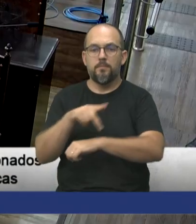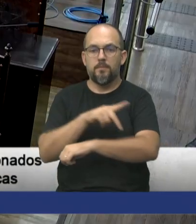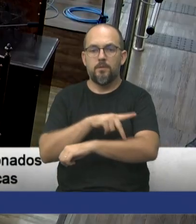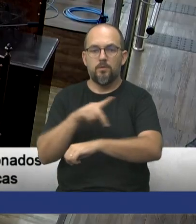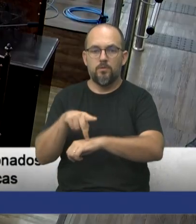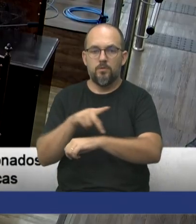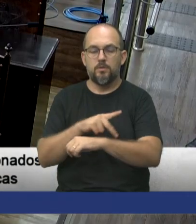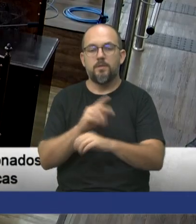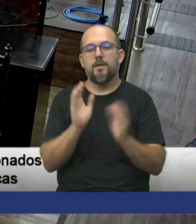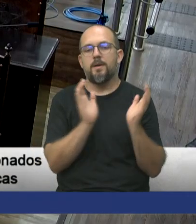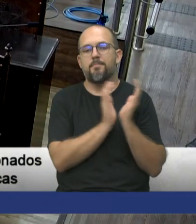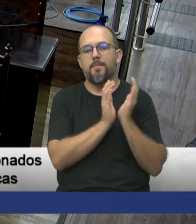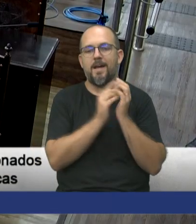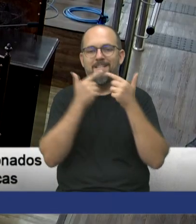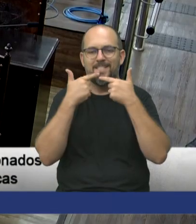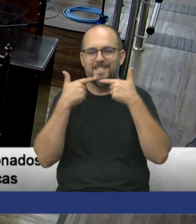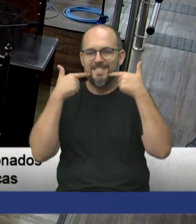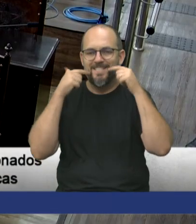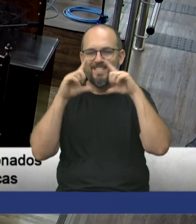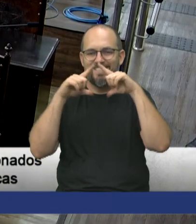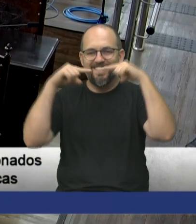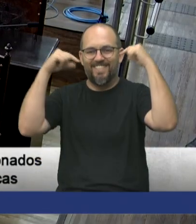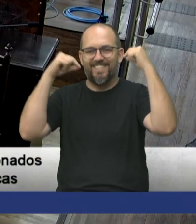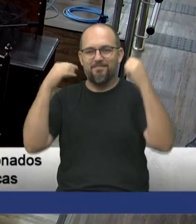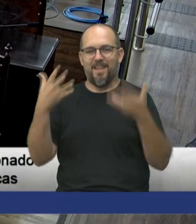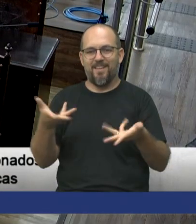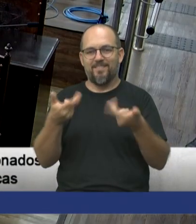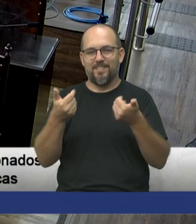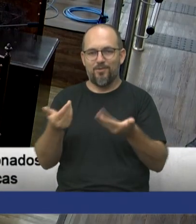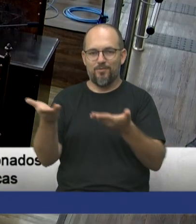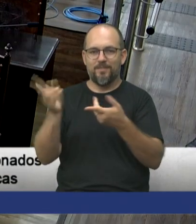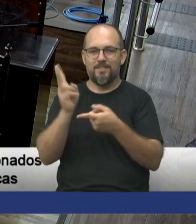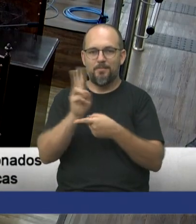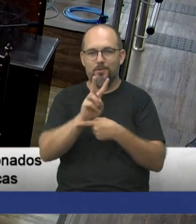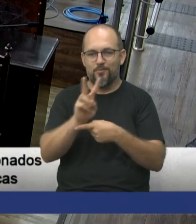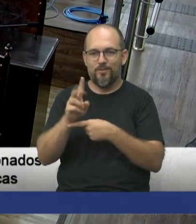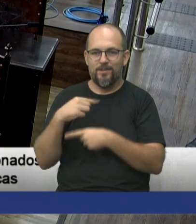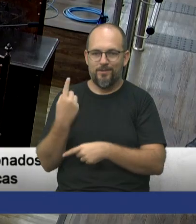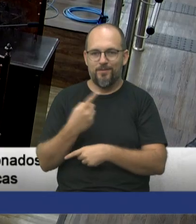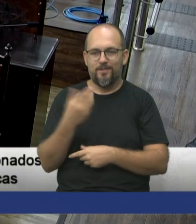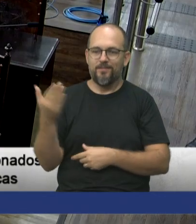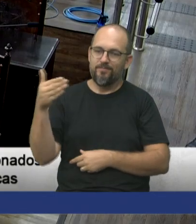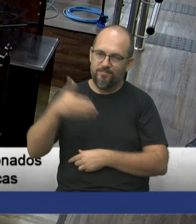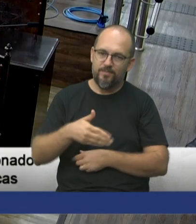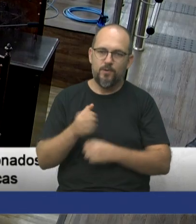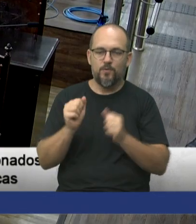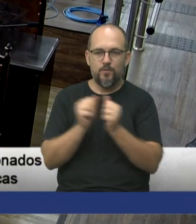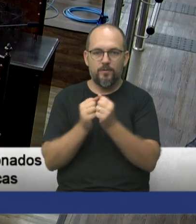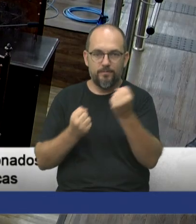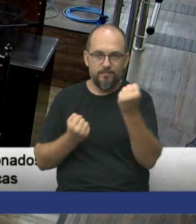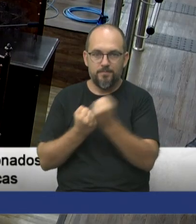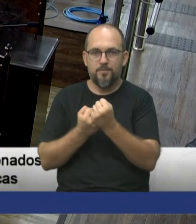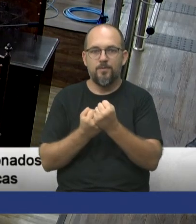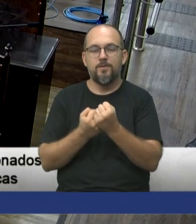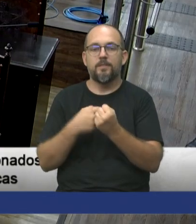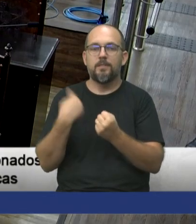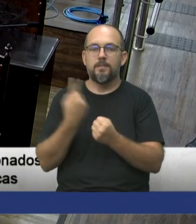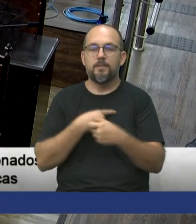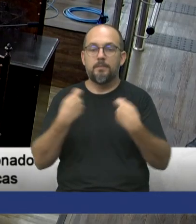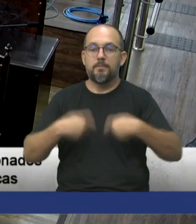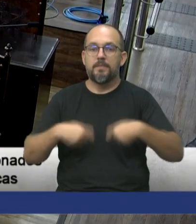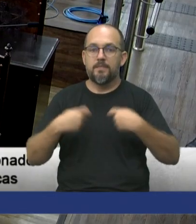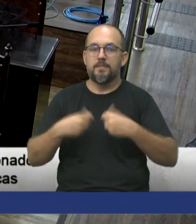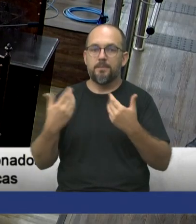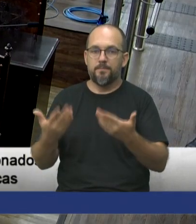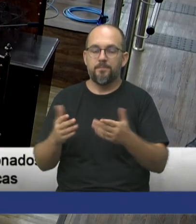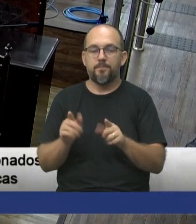gente, com esse sorriso maravilhoso, cuidando de nós, né? Dando essa força para a gente, que a gente precisa tanto,